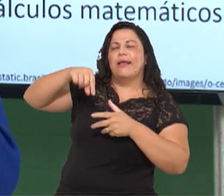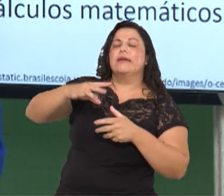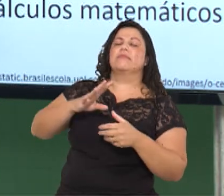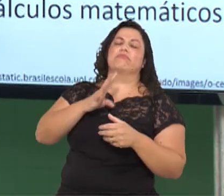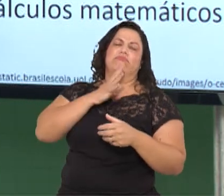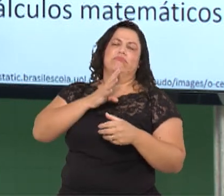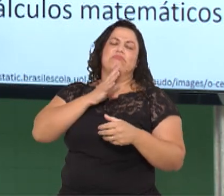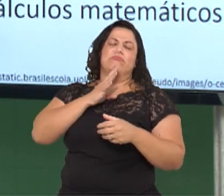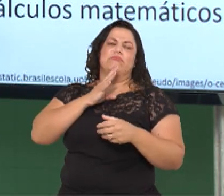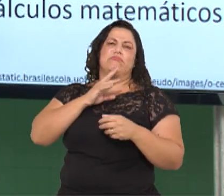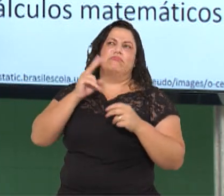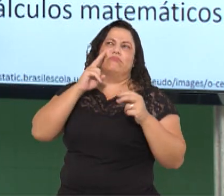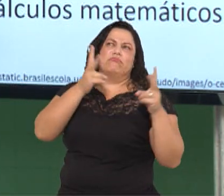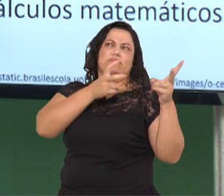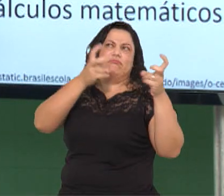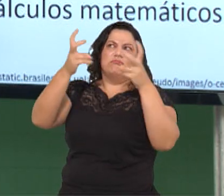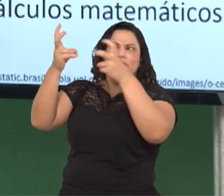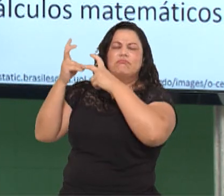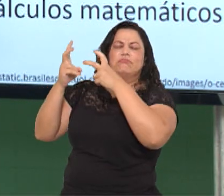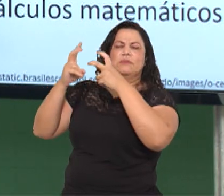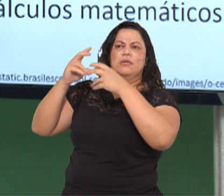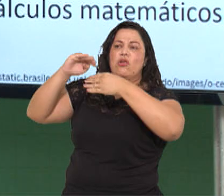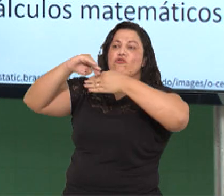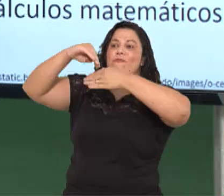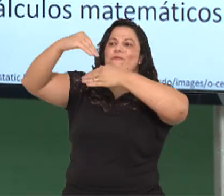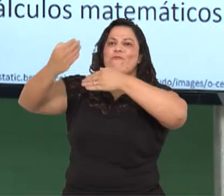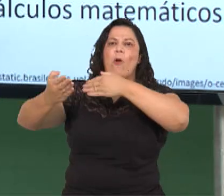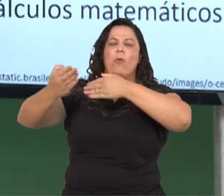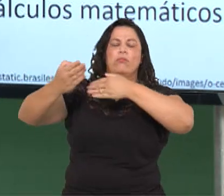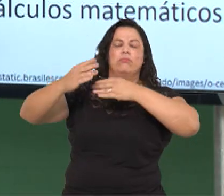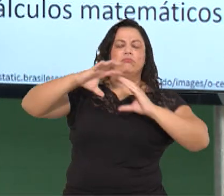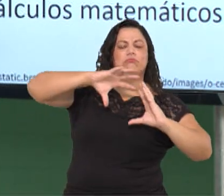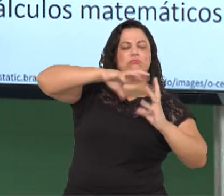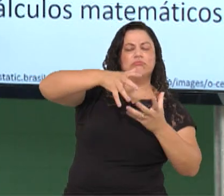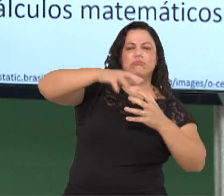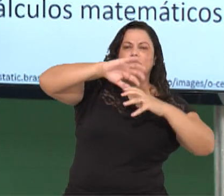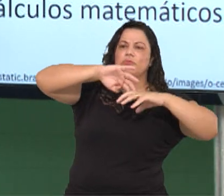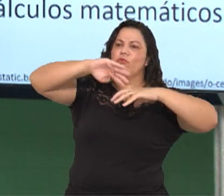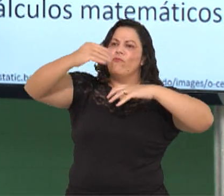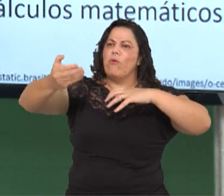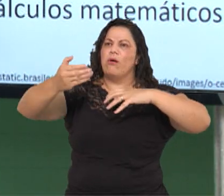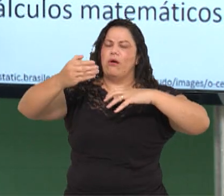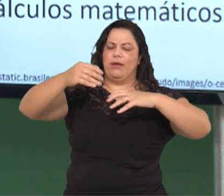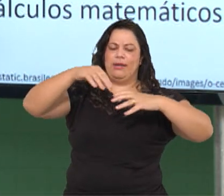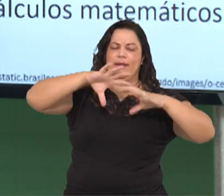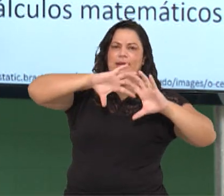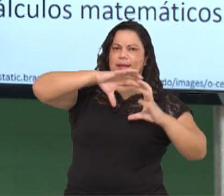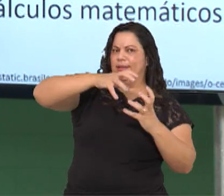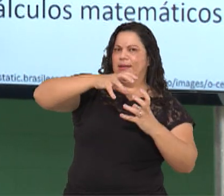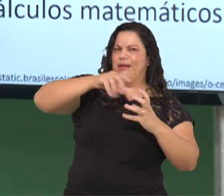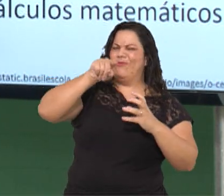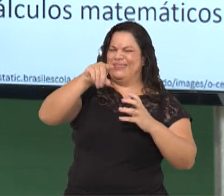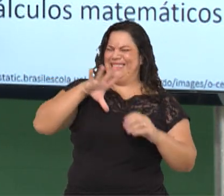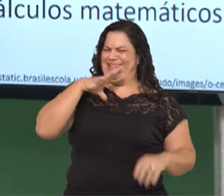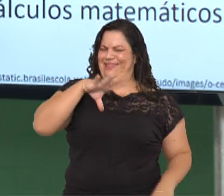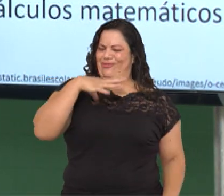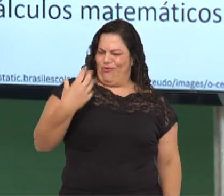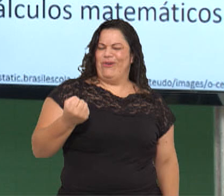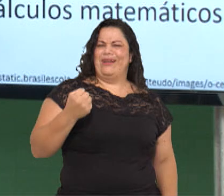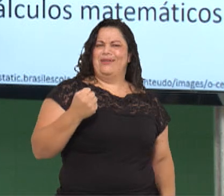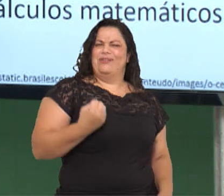espaço vendo ele de fora do planeta Terra. Mas eu pergunto, você teria coragem de ir para fora do planeta, fazer